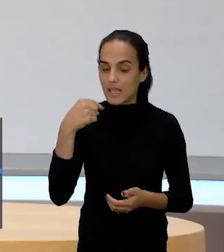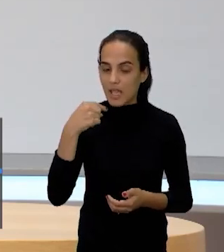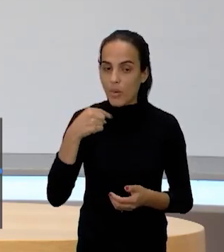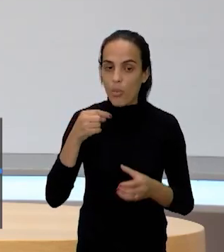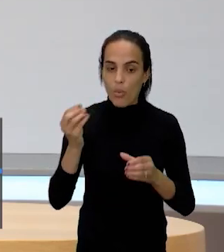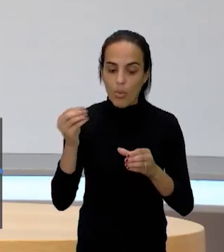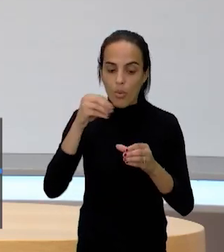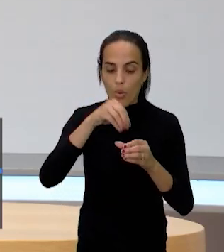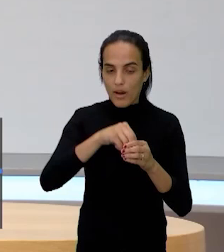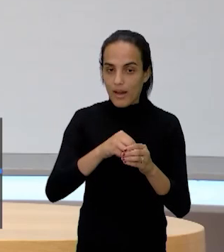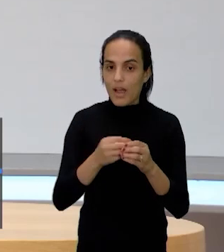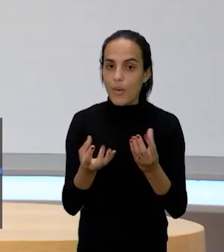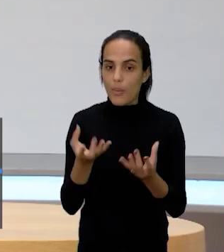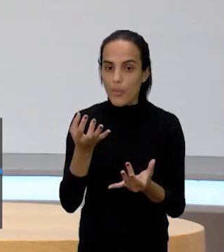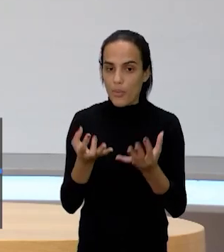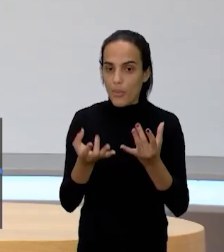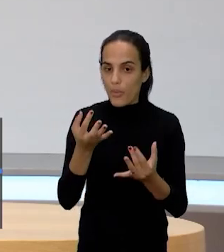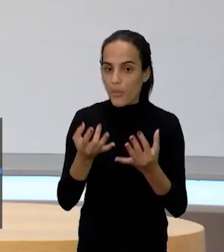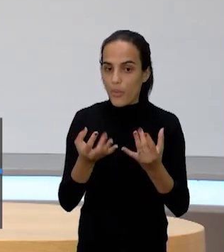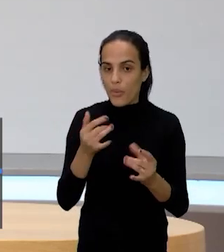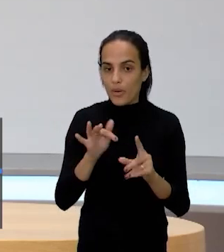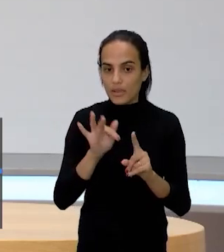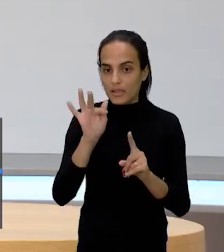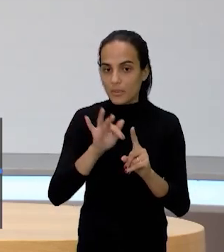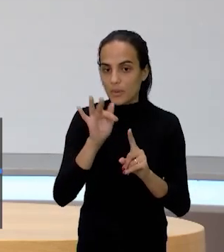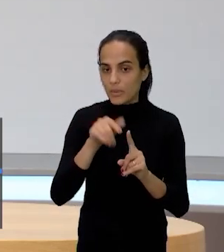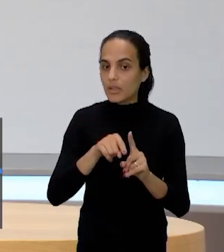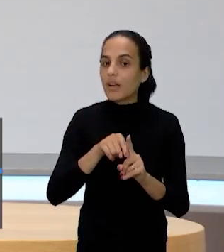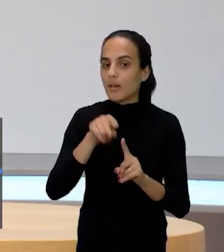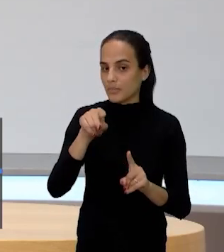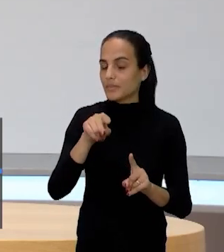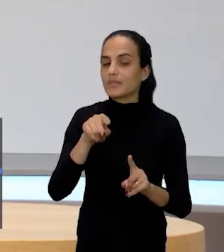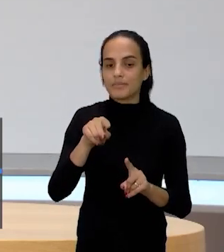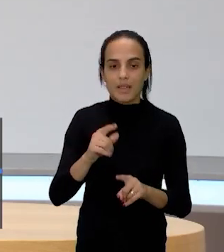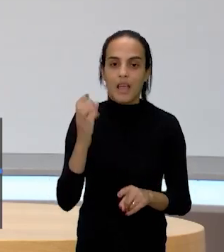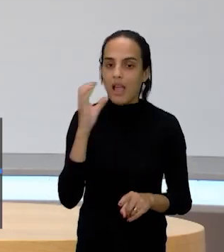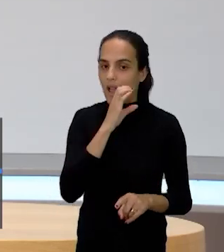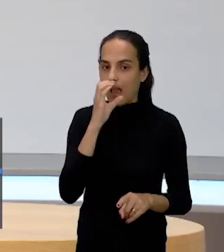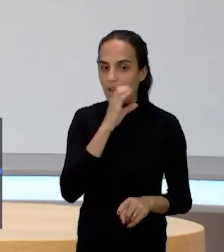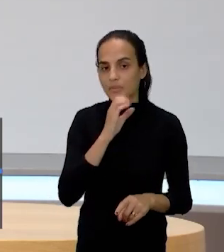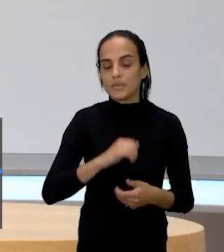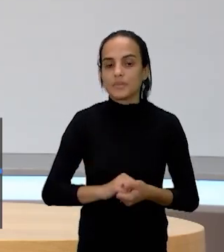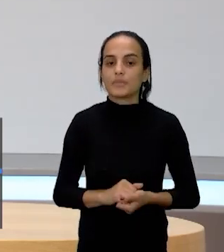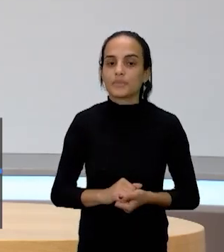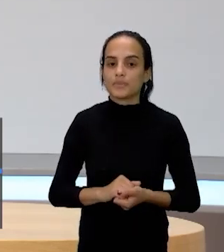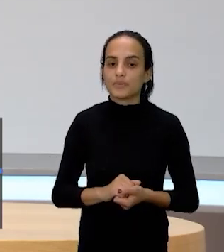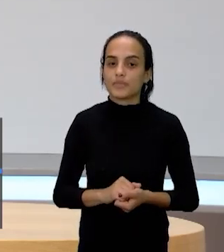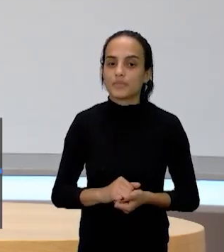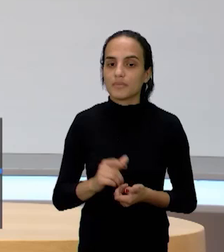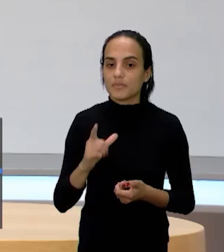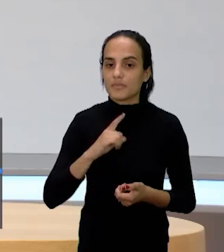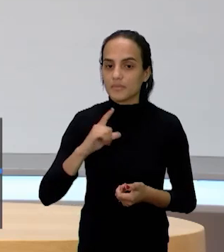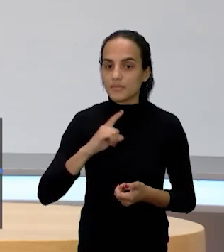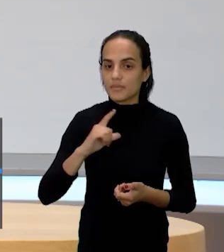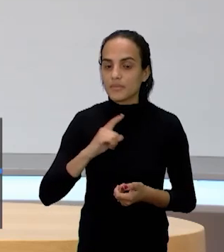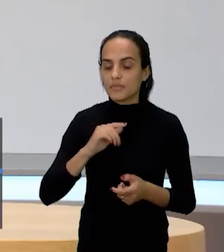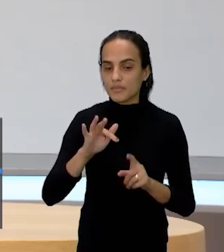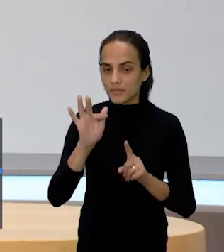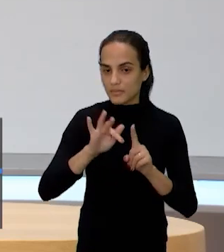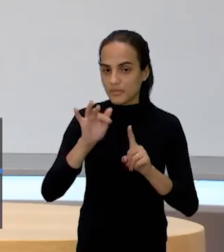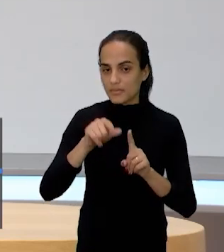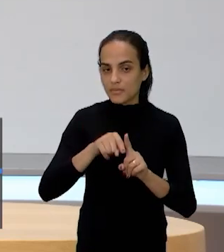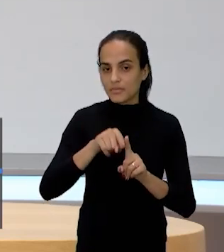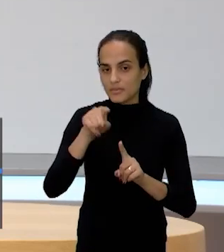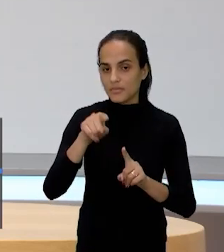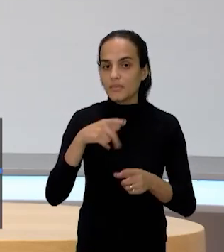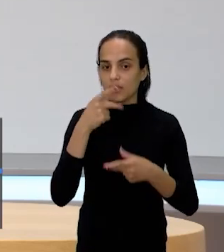fogo alto, ele cozinha muito mais rápido. Quando a solubilidade de algumas substâncias em um dado solvente aumenta. Foi o que eu falei